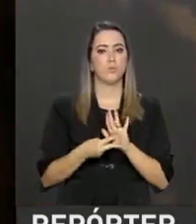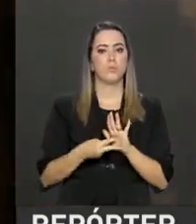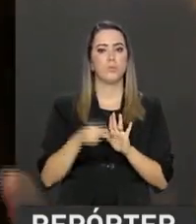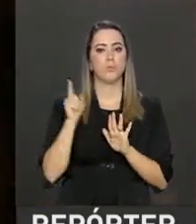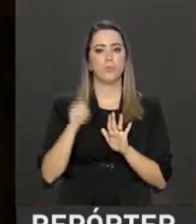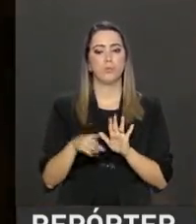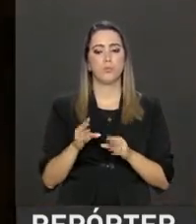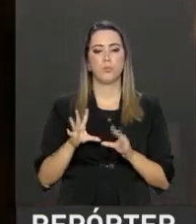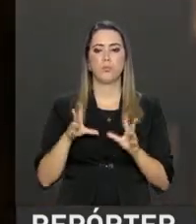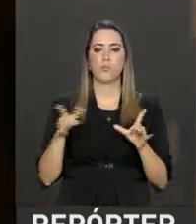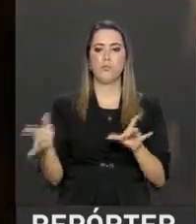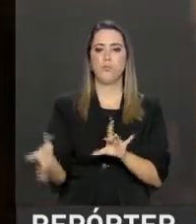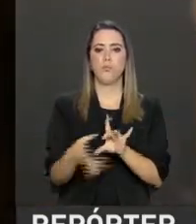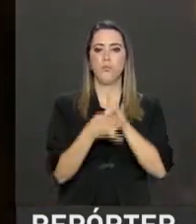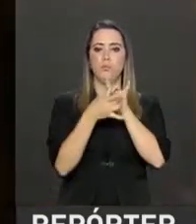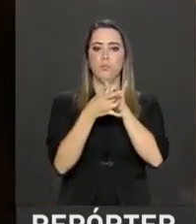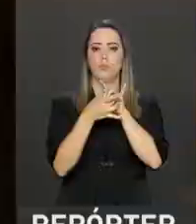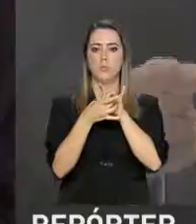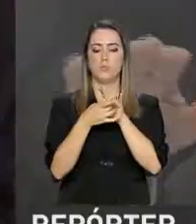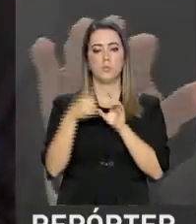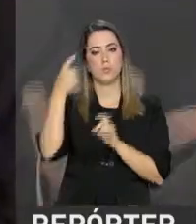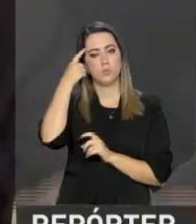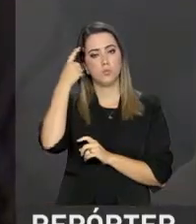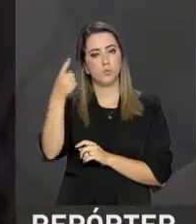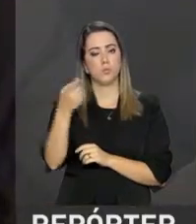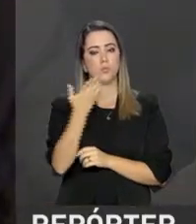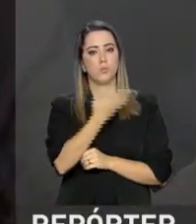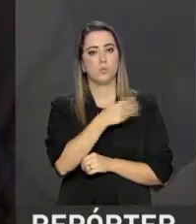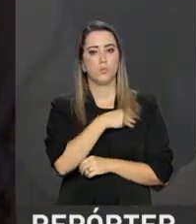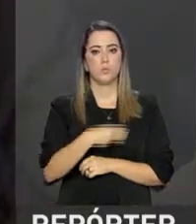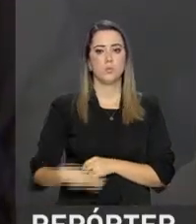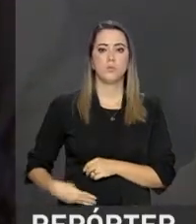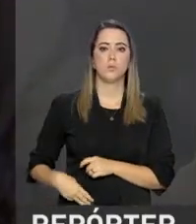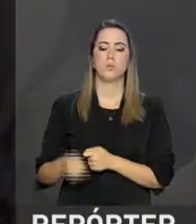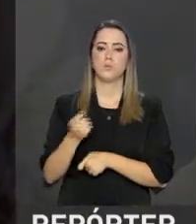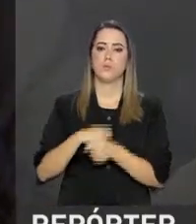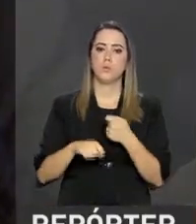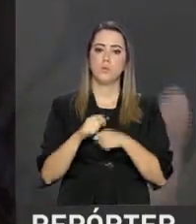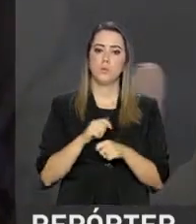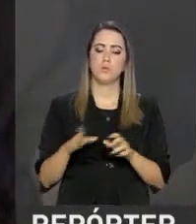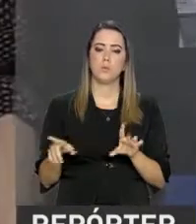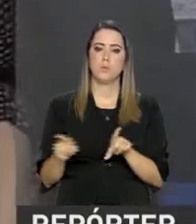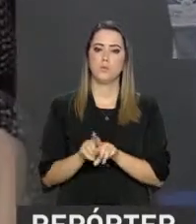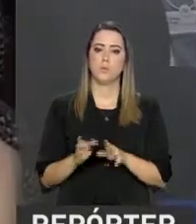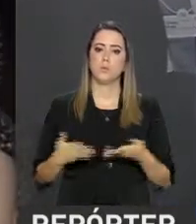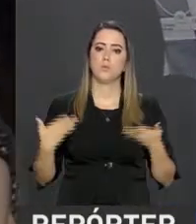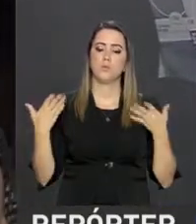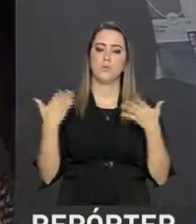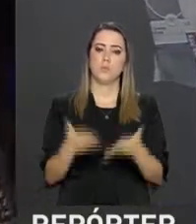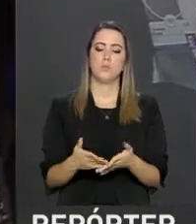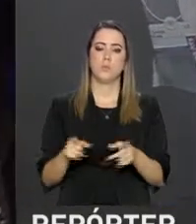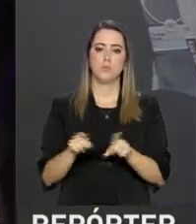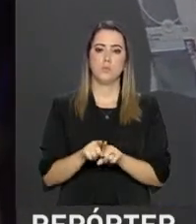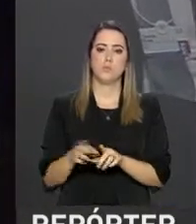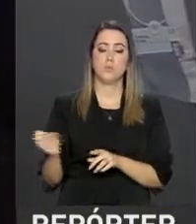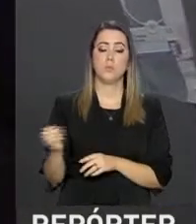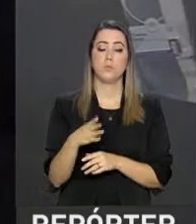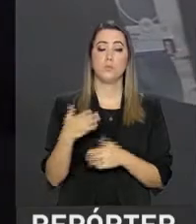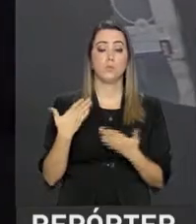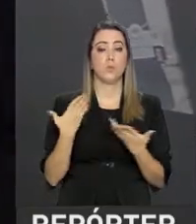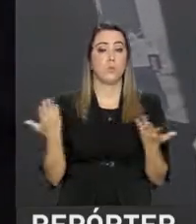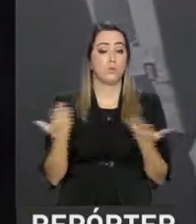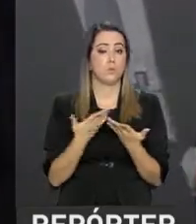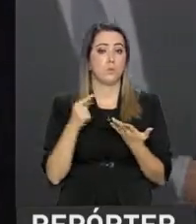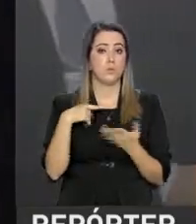justamente está tudo conectado de forma inteligente o ministro da fazenda também passou pelo fórum ele participou do painel sobre a